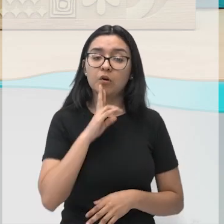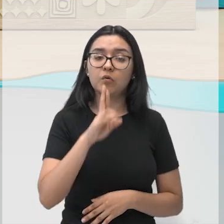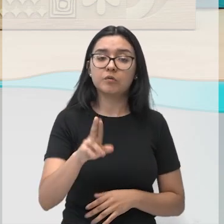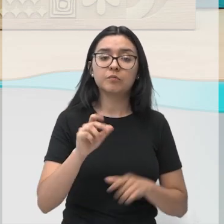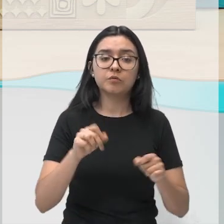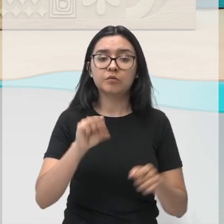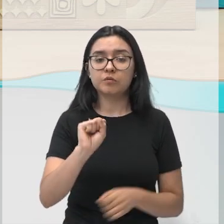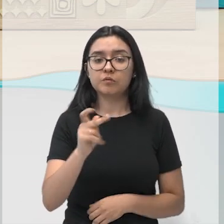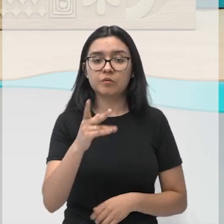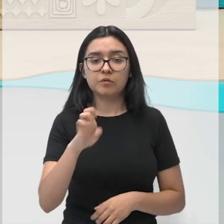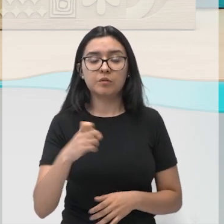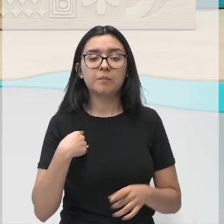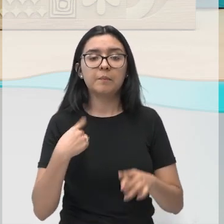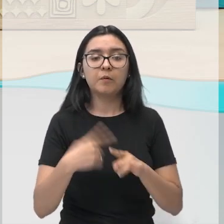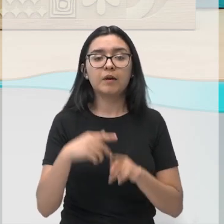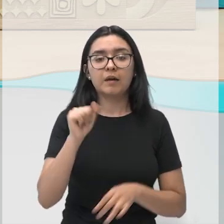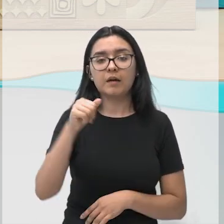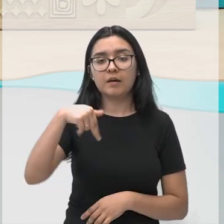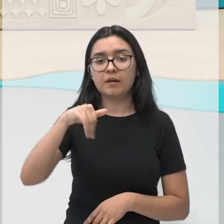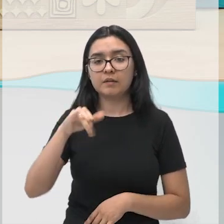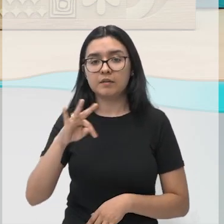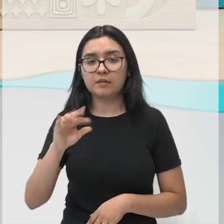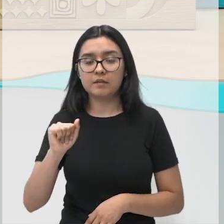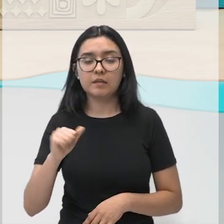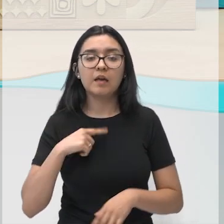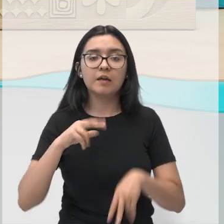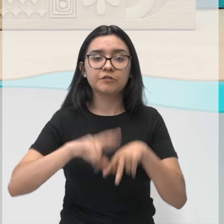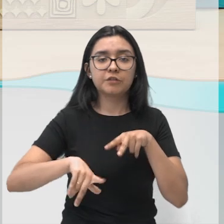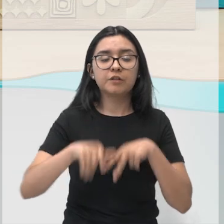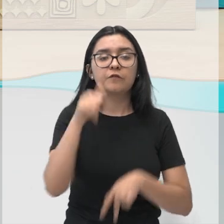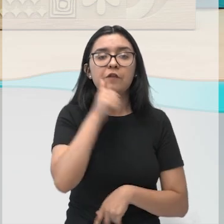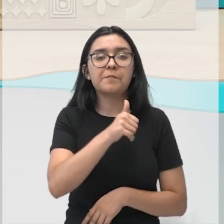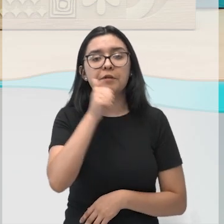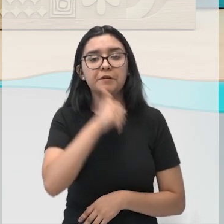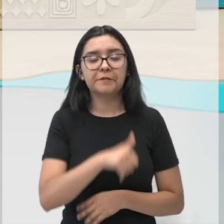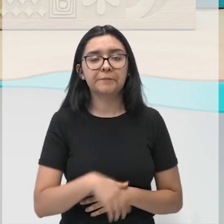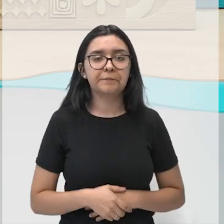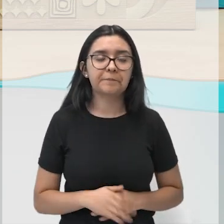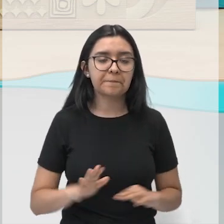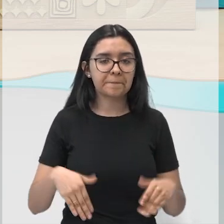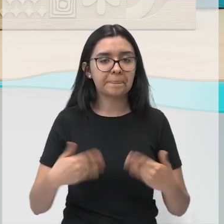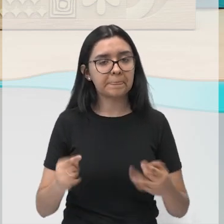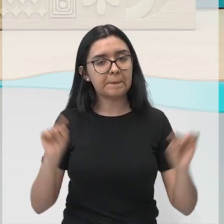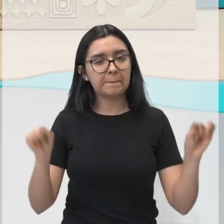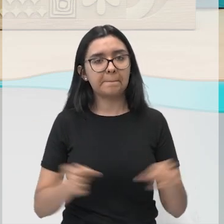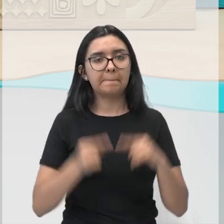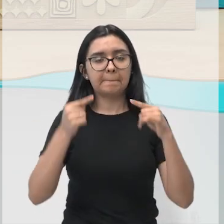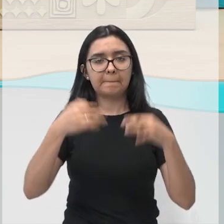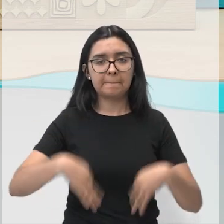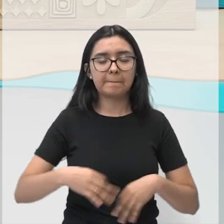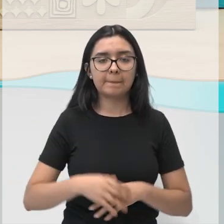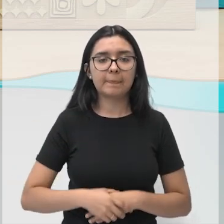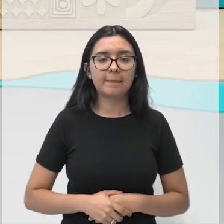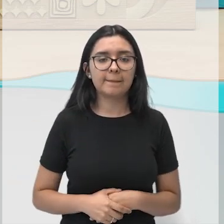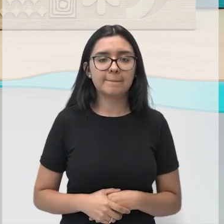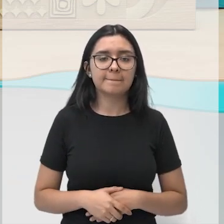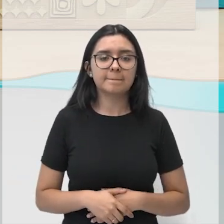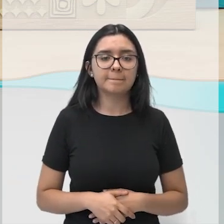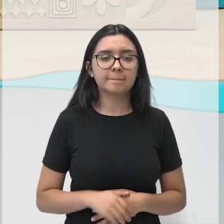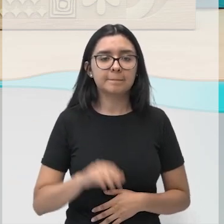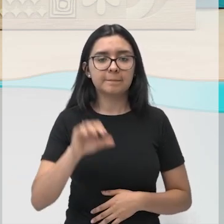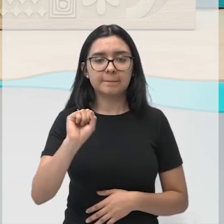she, porque Anita ali é um nome feminino, tá? Então ele corresponde ao